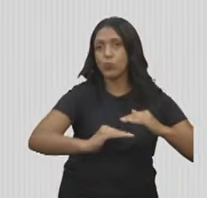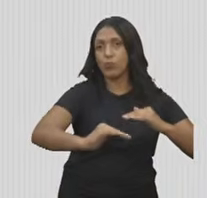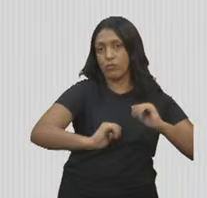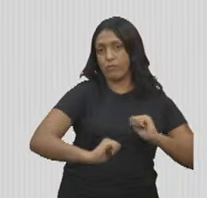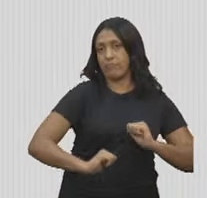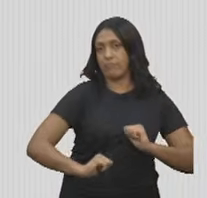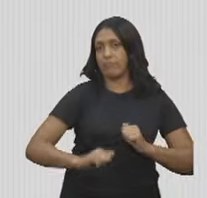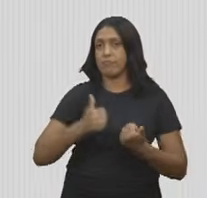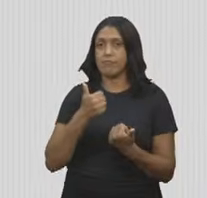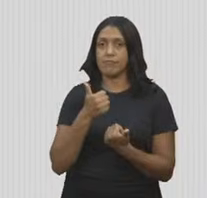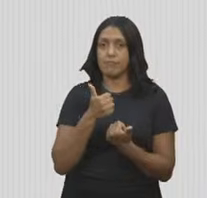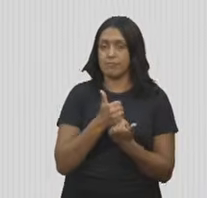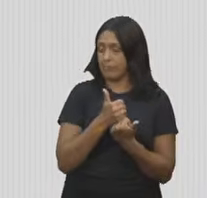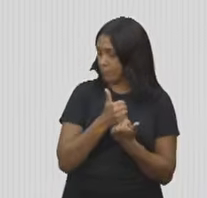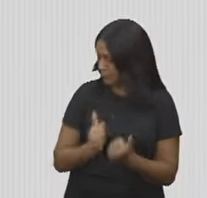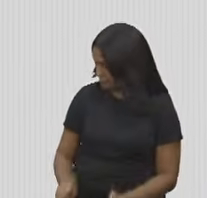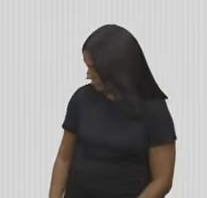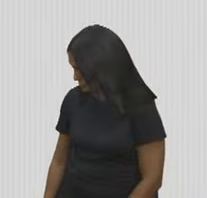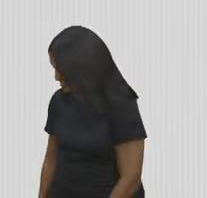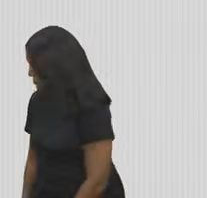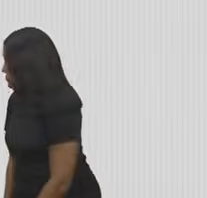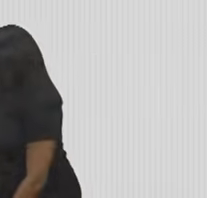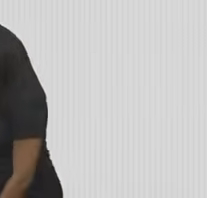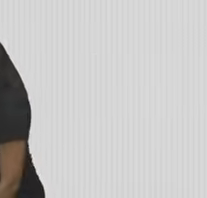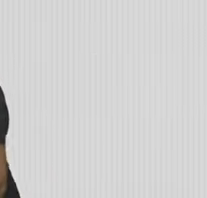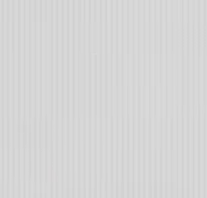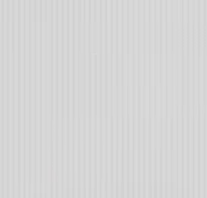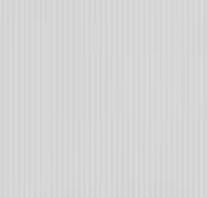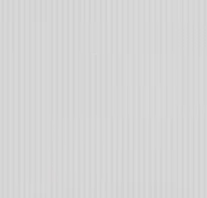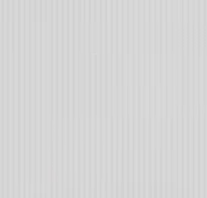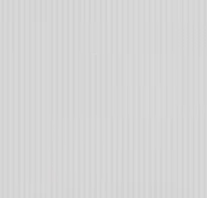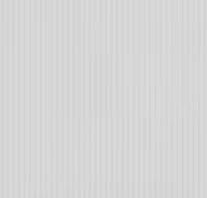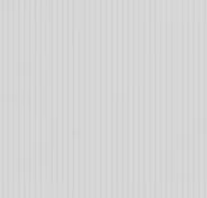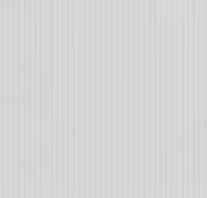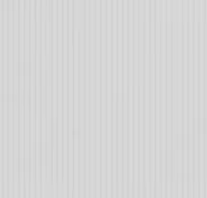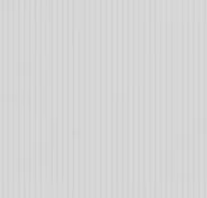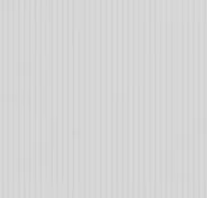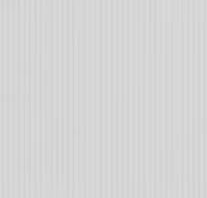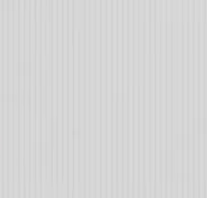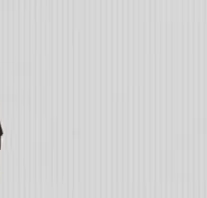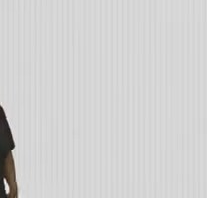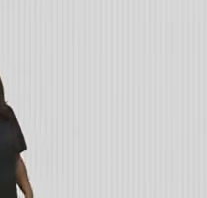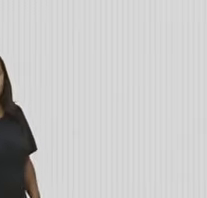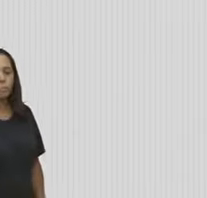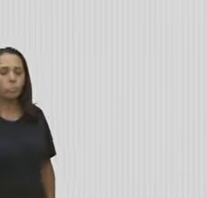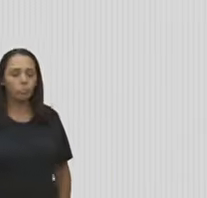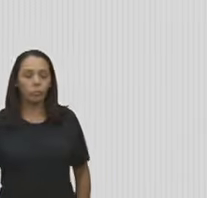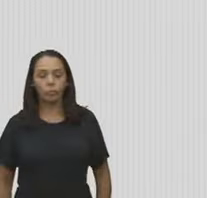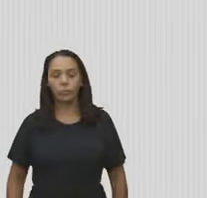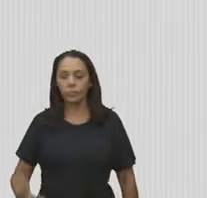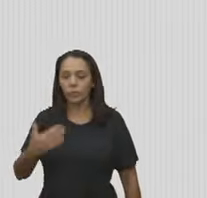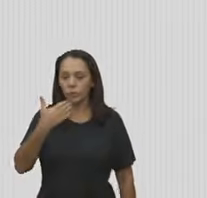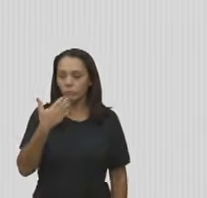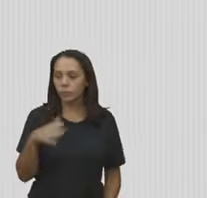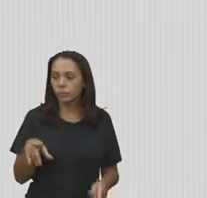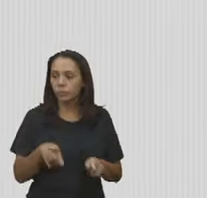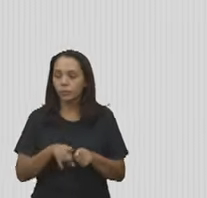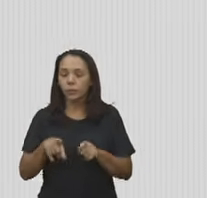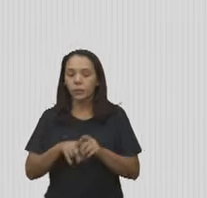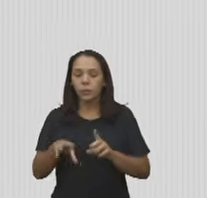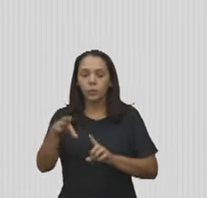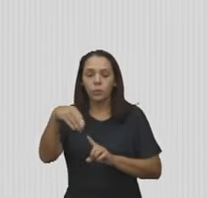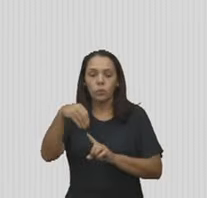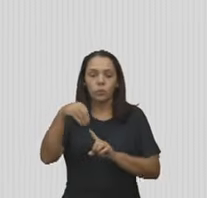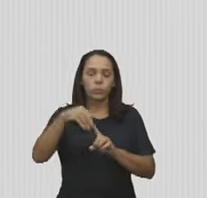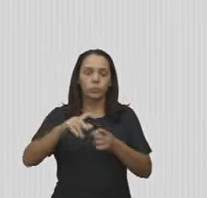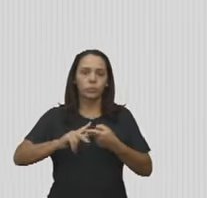Escola Derbal. Nós solicitamos a reforma dos pontos de ônibus ali na Cidade de Salvador, na Avenida São Jorge. Solicitamos a manutenção